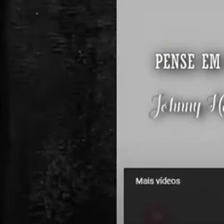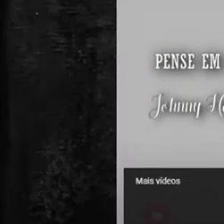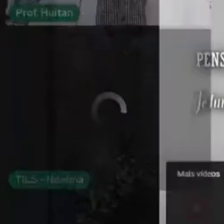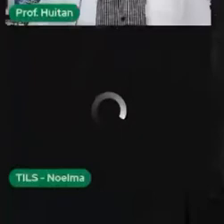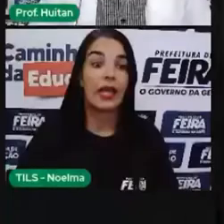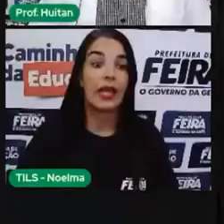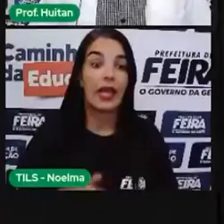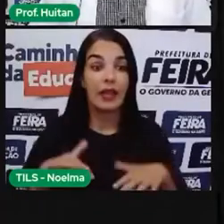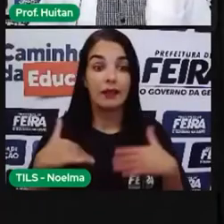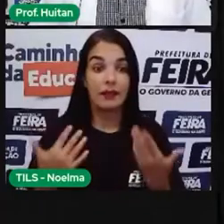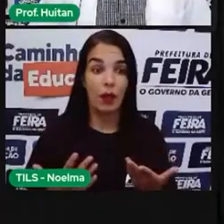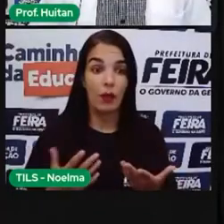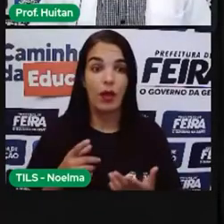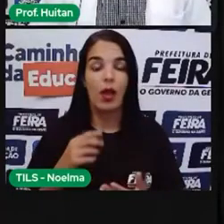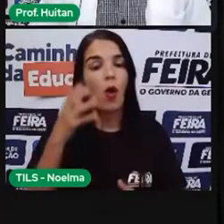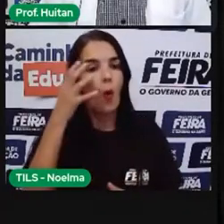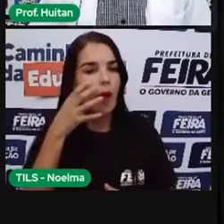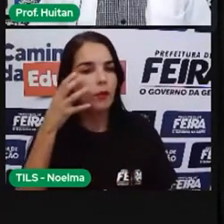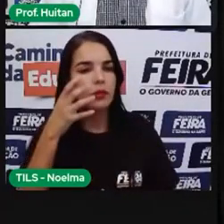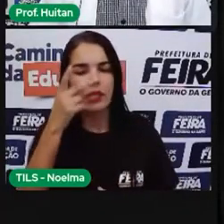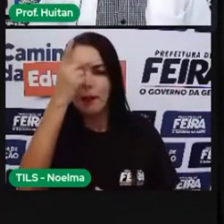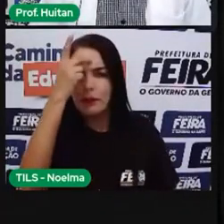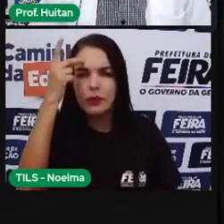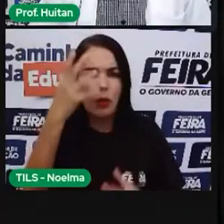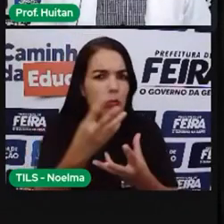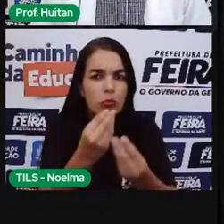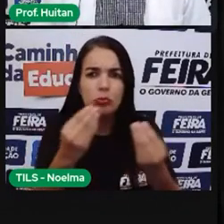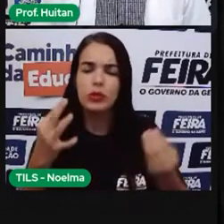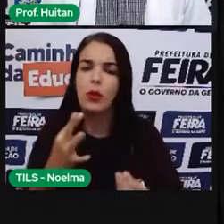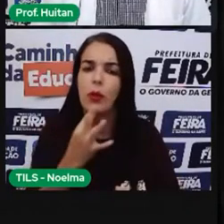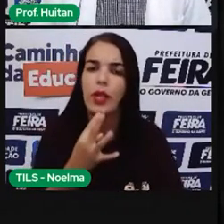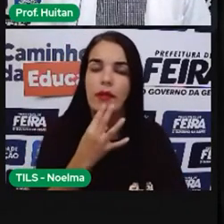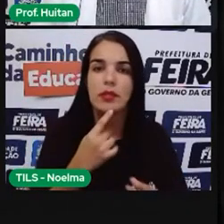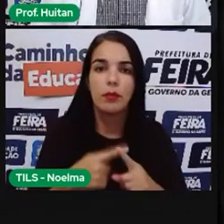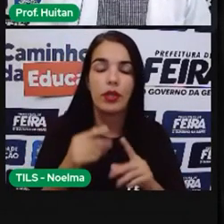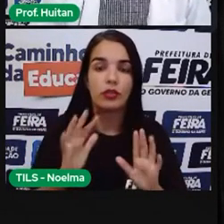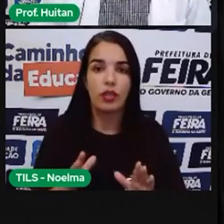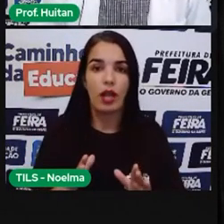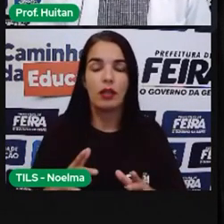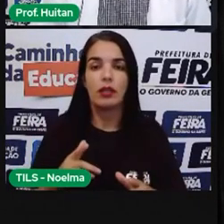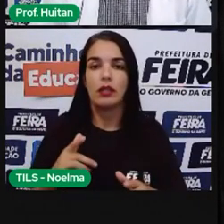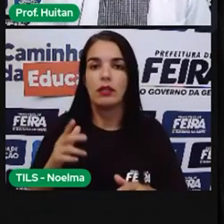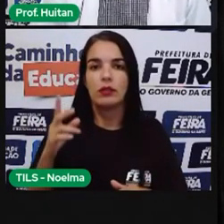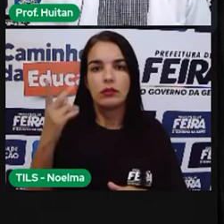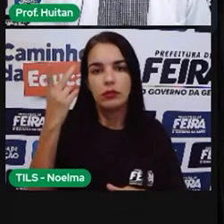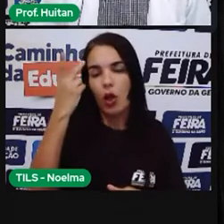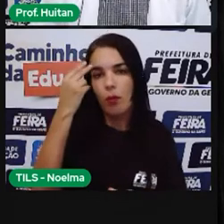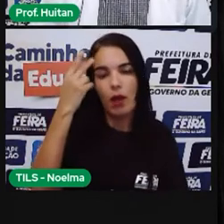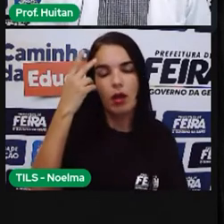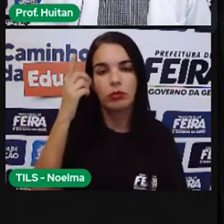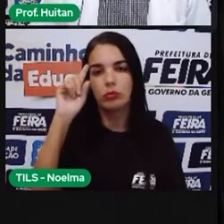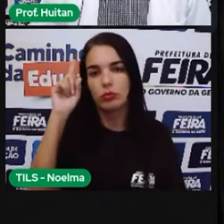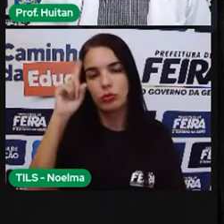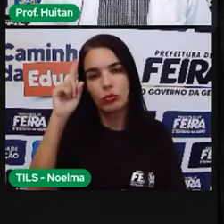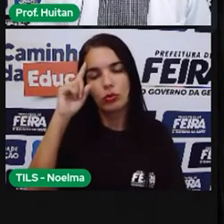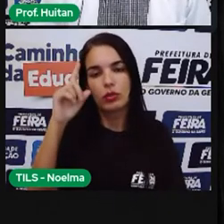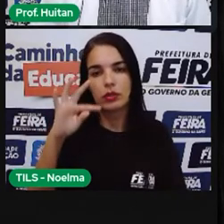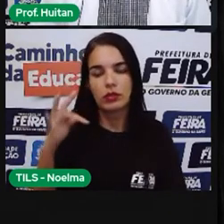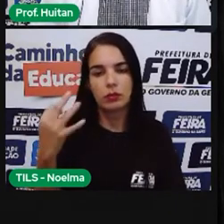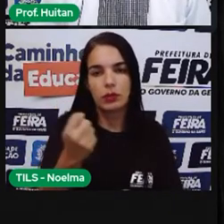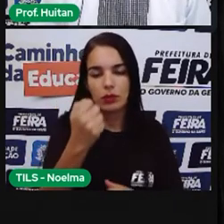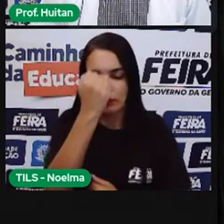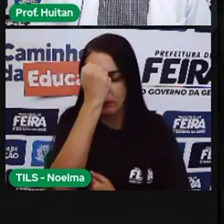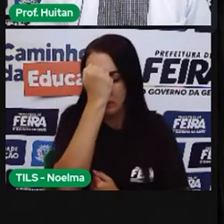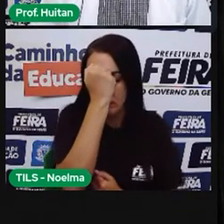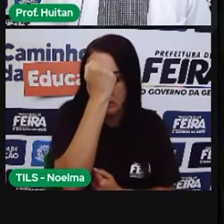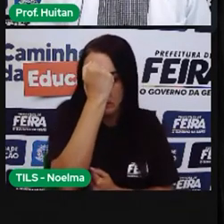felicidade, pra mim é você. Todos nós conhecemos, já se tornou tradicional no sertanejo brasileiro, não é? E que o autor, ou